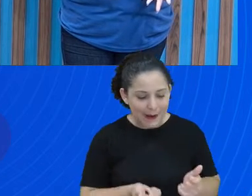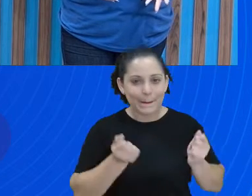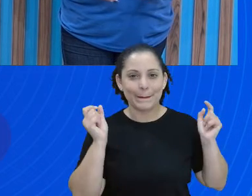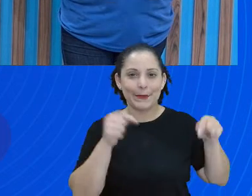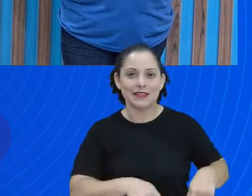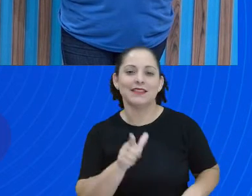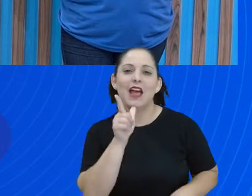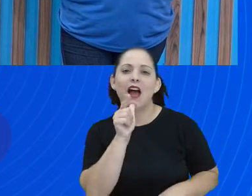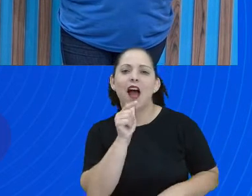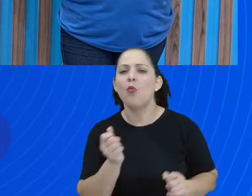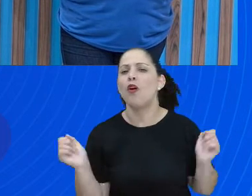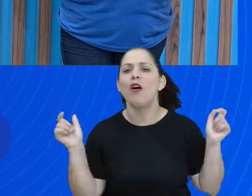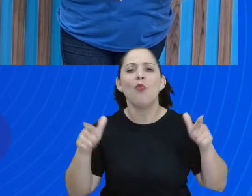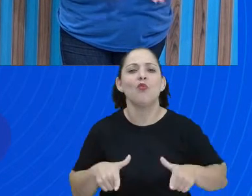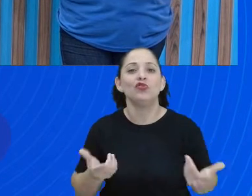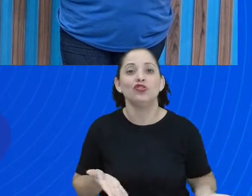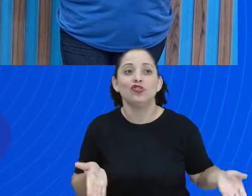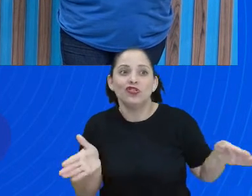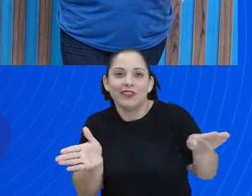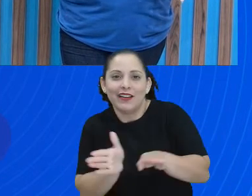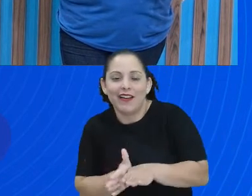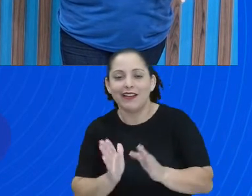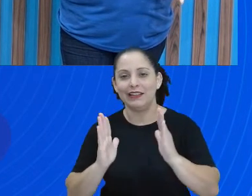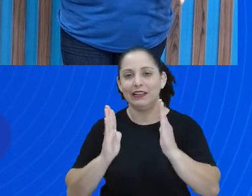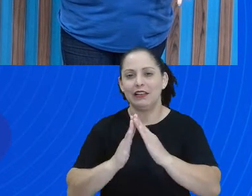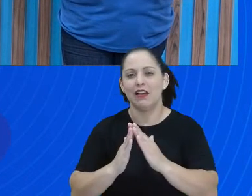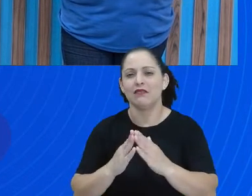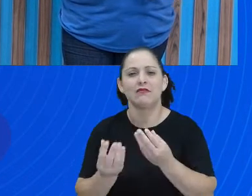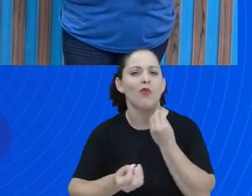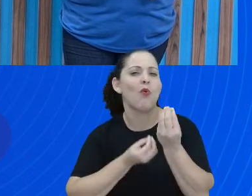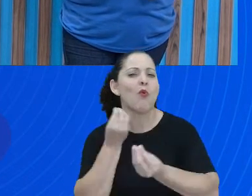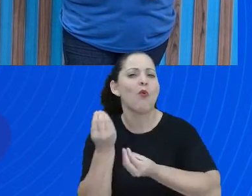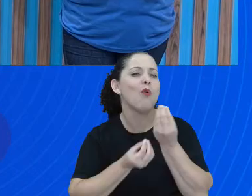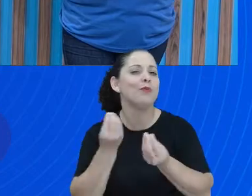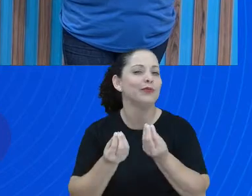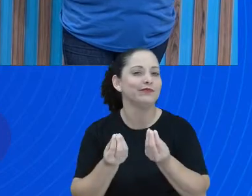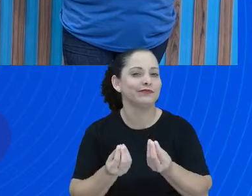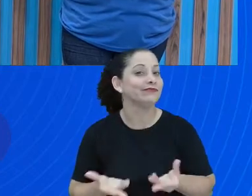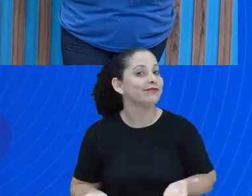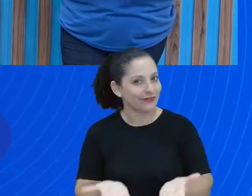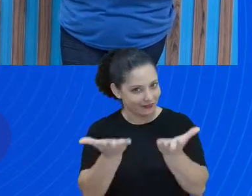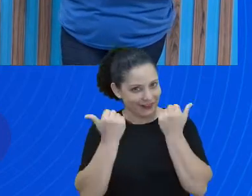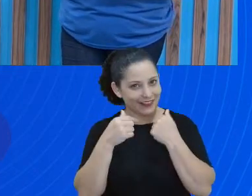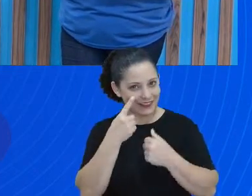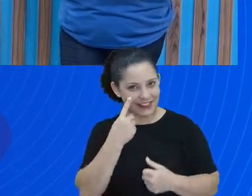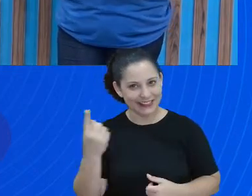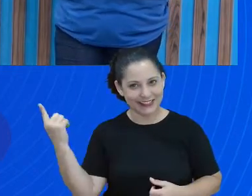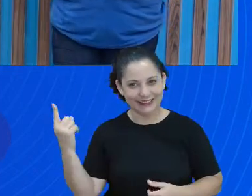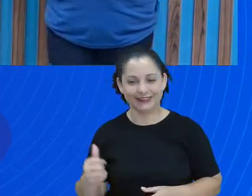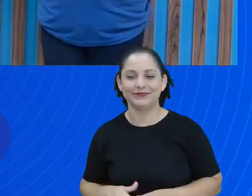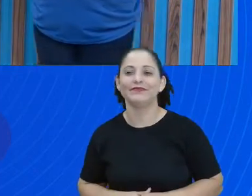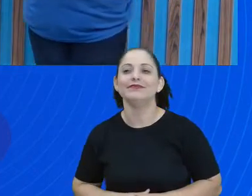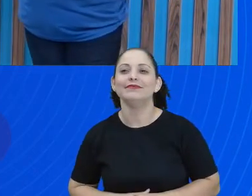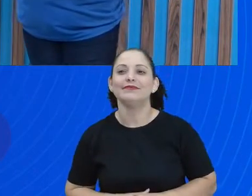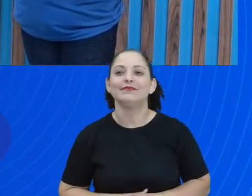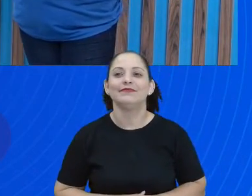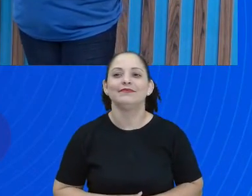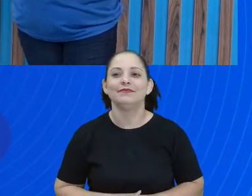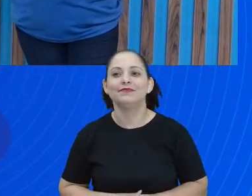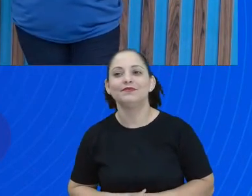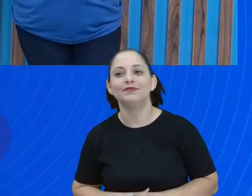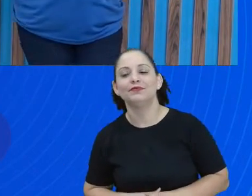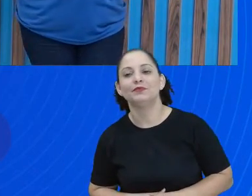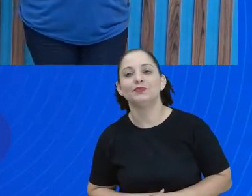onde? Para chegar nas nossas casas, passa por onde, né? Como é que é isso? Então, vamos ver isso aí. Aí, veja